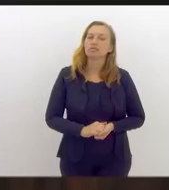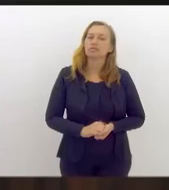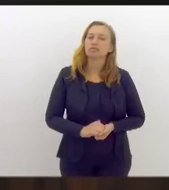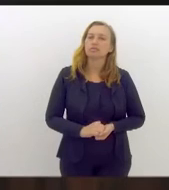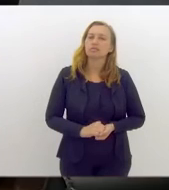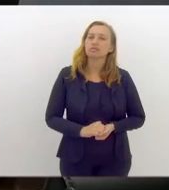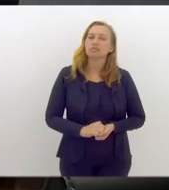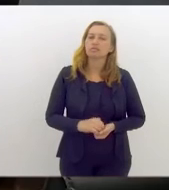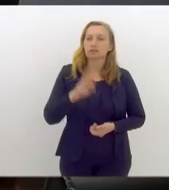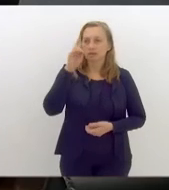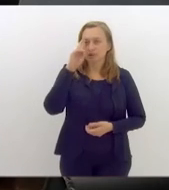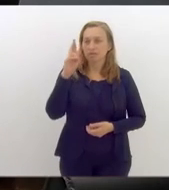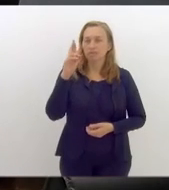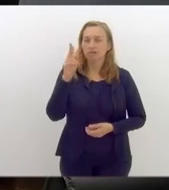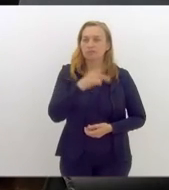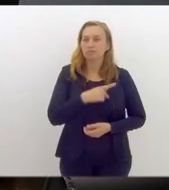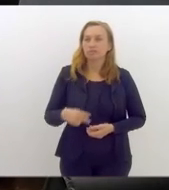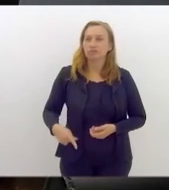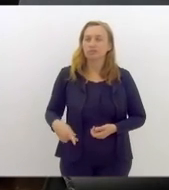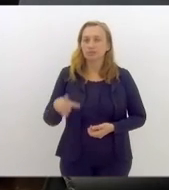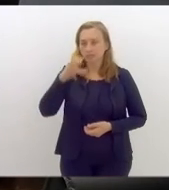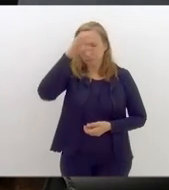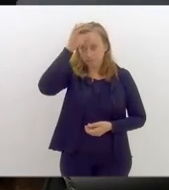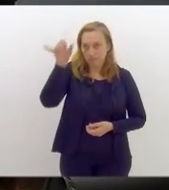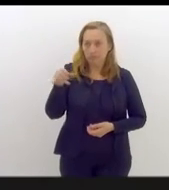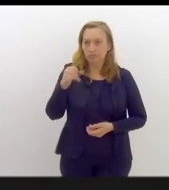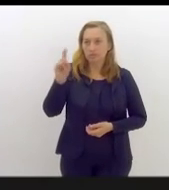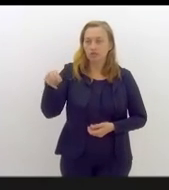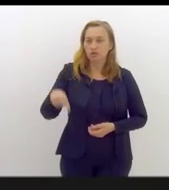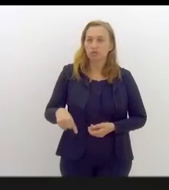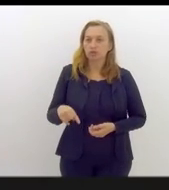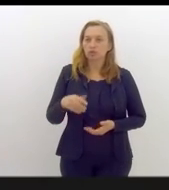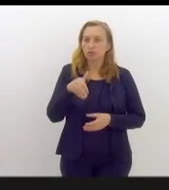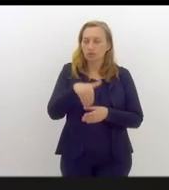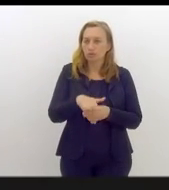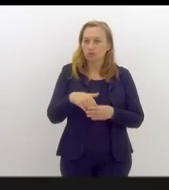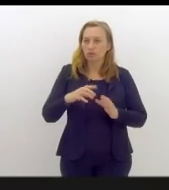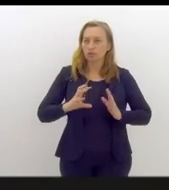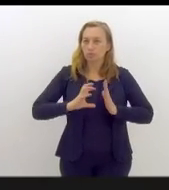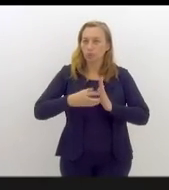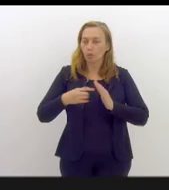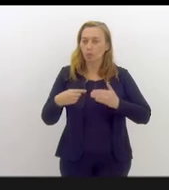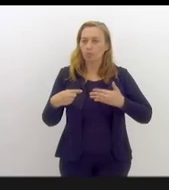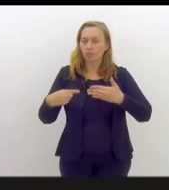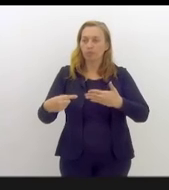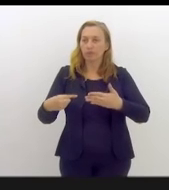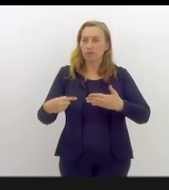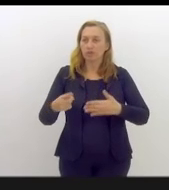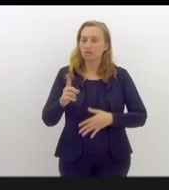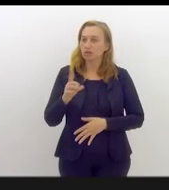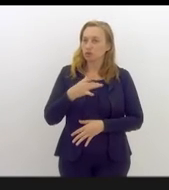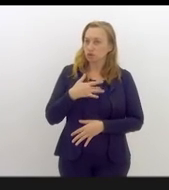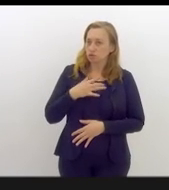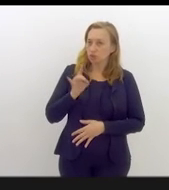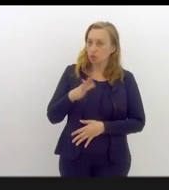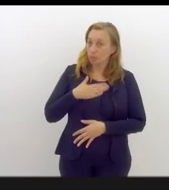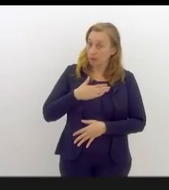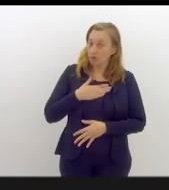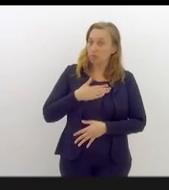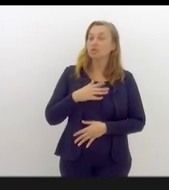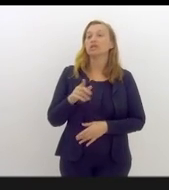Senhora presidenta, tia Ju, só para reafirmar que os votos são da bancada do PSOL e não apenas do meu mandato.